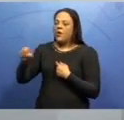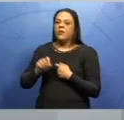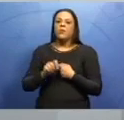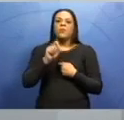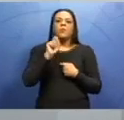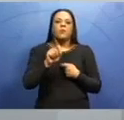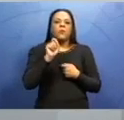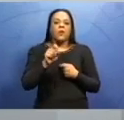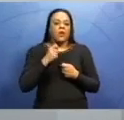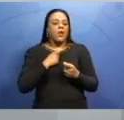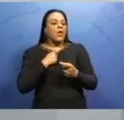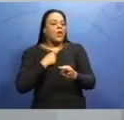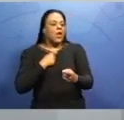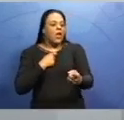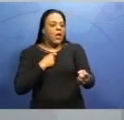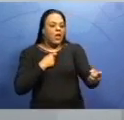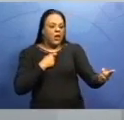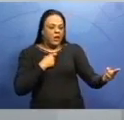Eles.